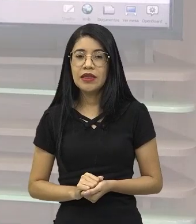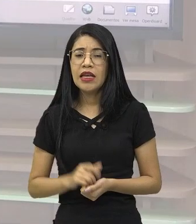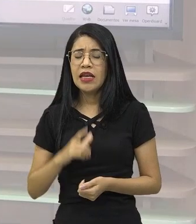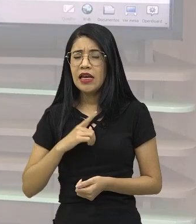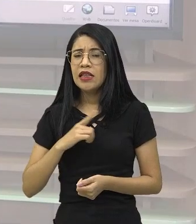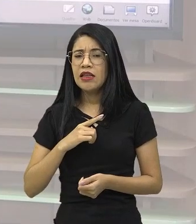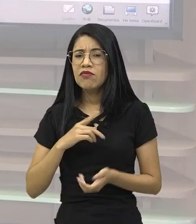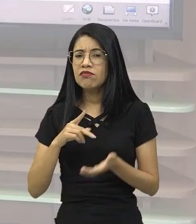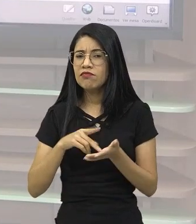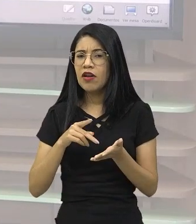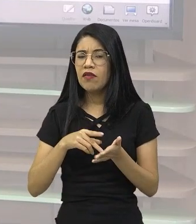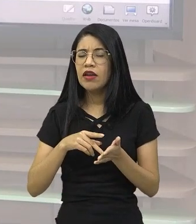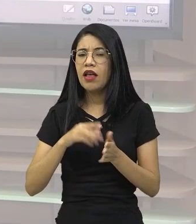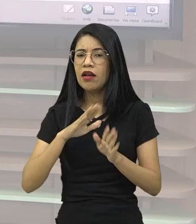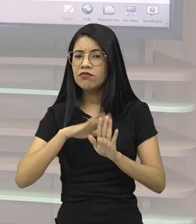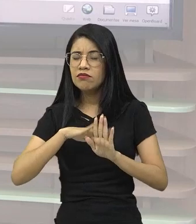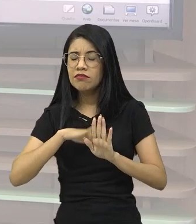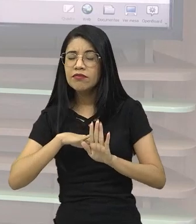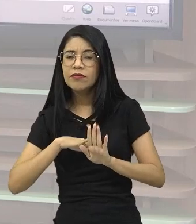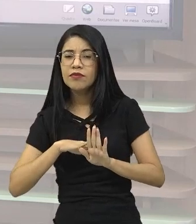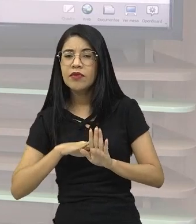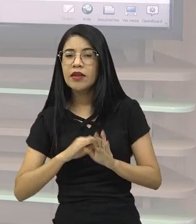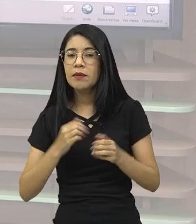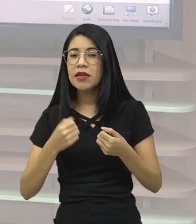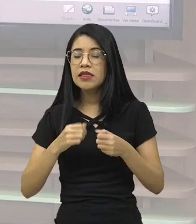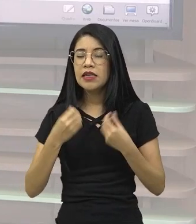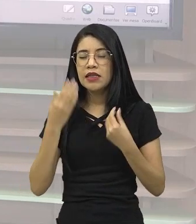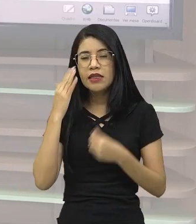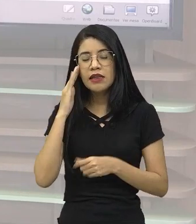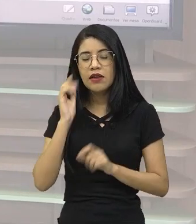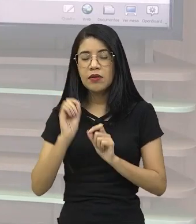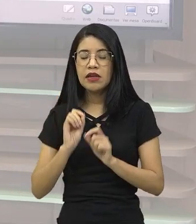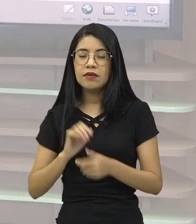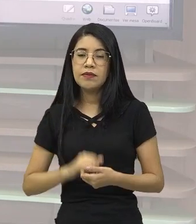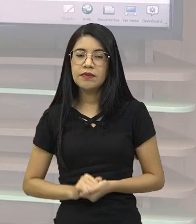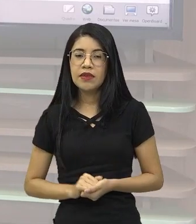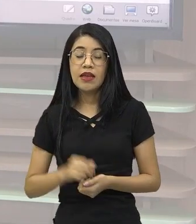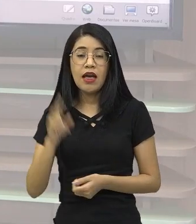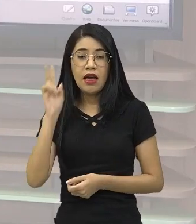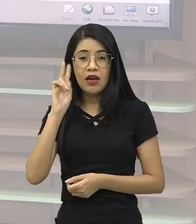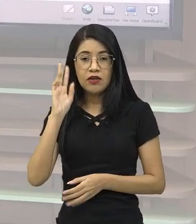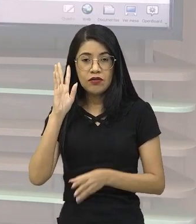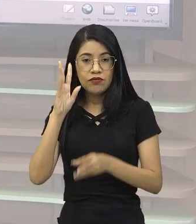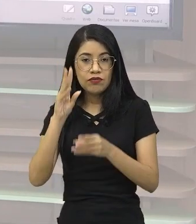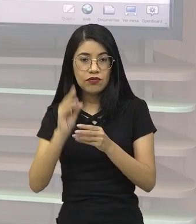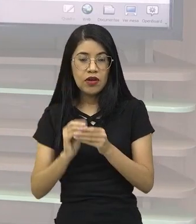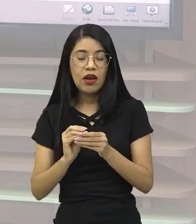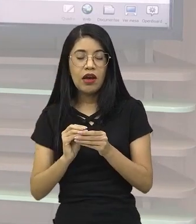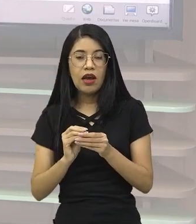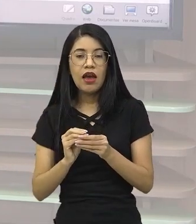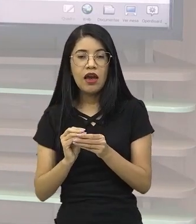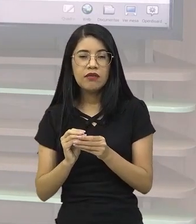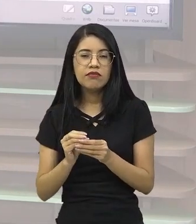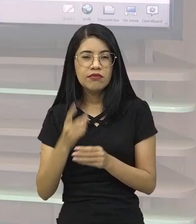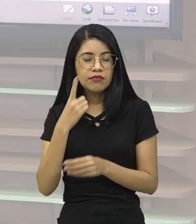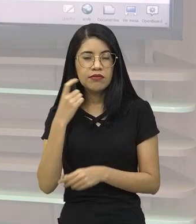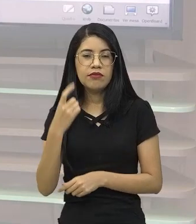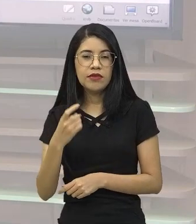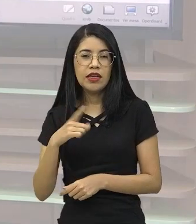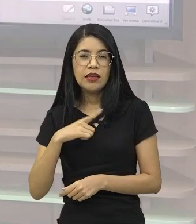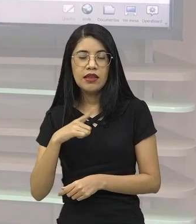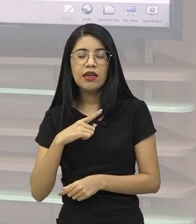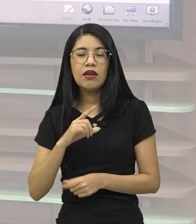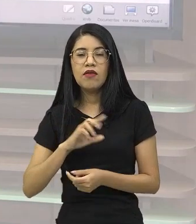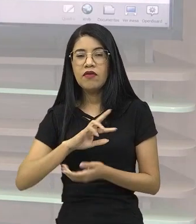que a gente precisa ver, precisa entender. Sem contar que a história em si, né, já é bem bonita e já traz outras lições